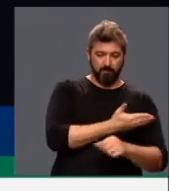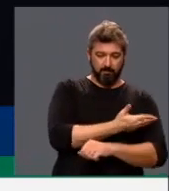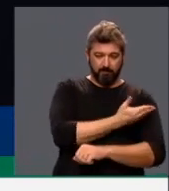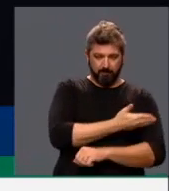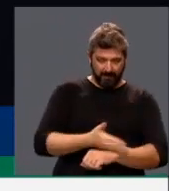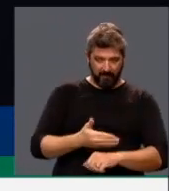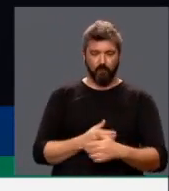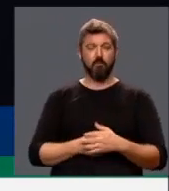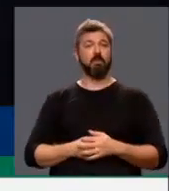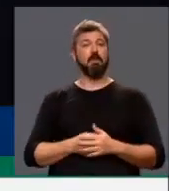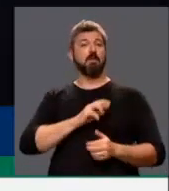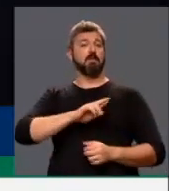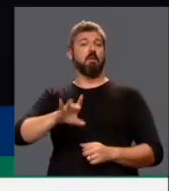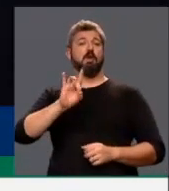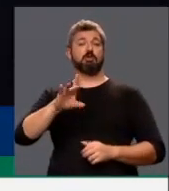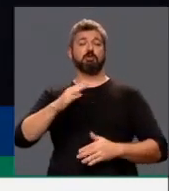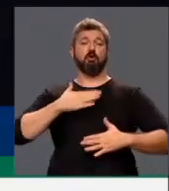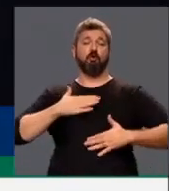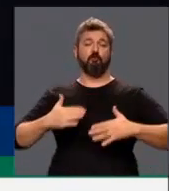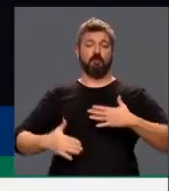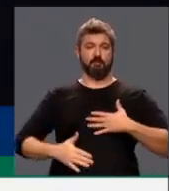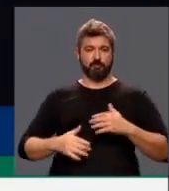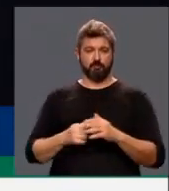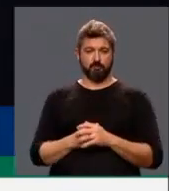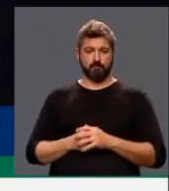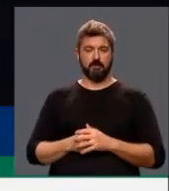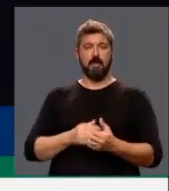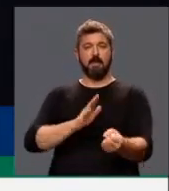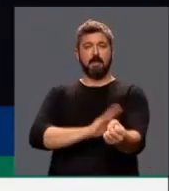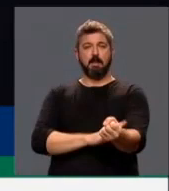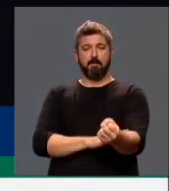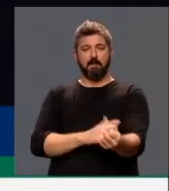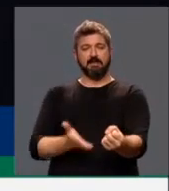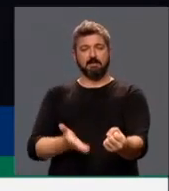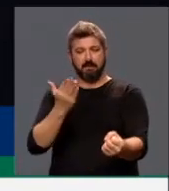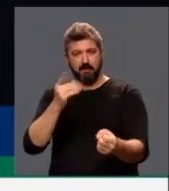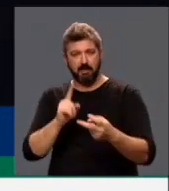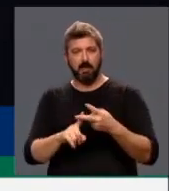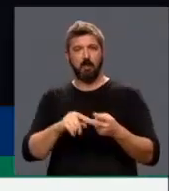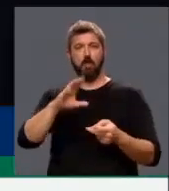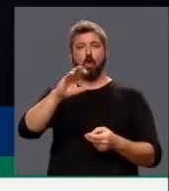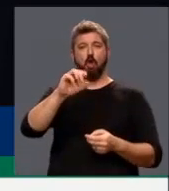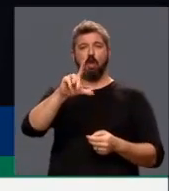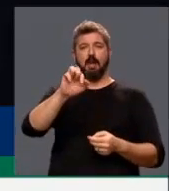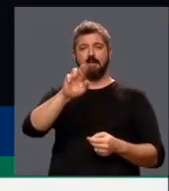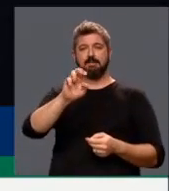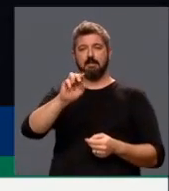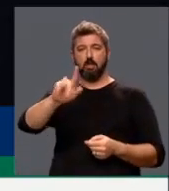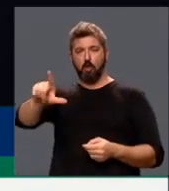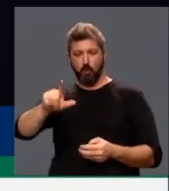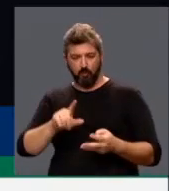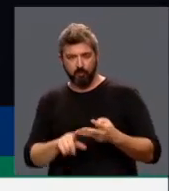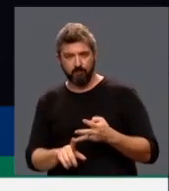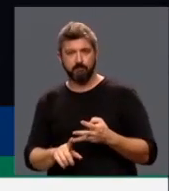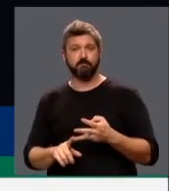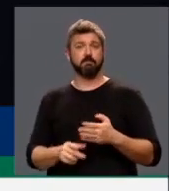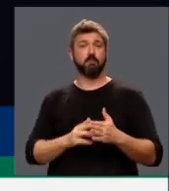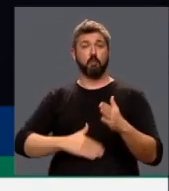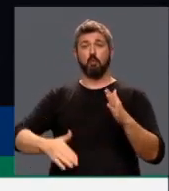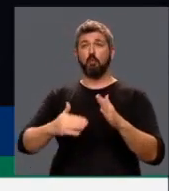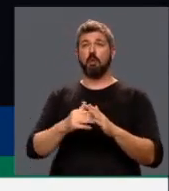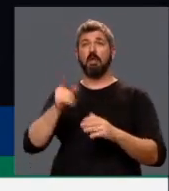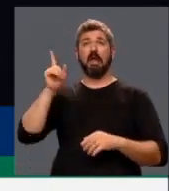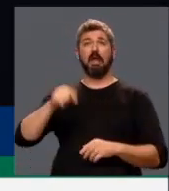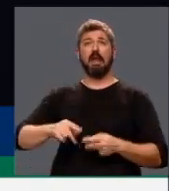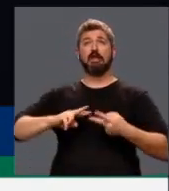Não é, mesma coisa hipertensão arterial, mesma coisa dislipidemia, né, que é colesterol alto, e tudo isso não tem nada a ver com uma